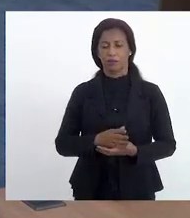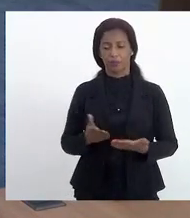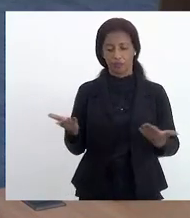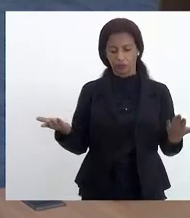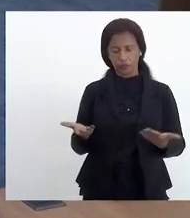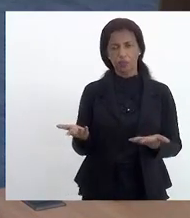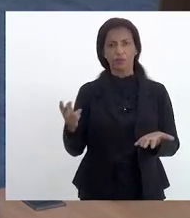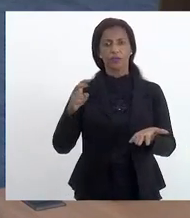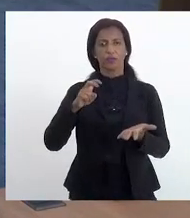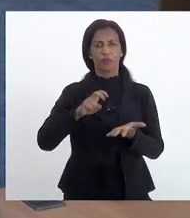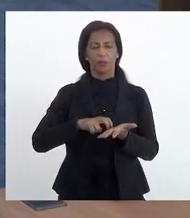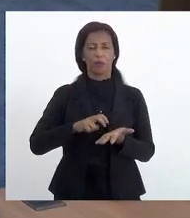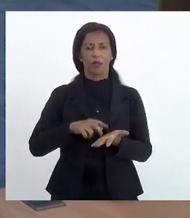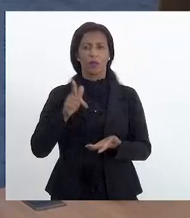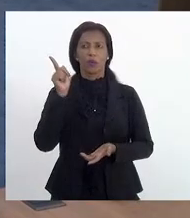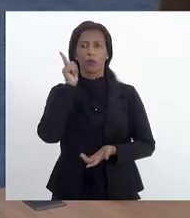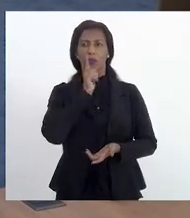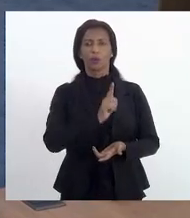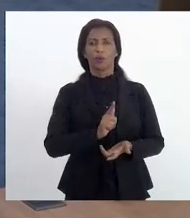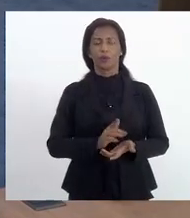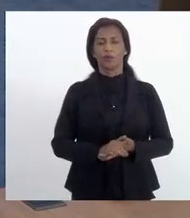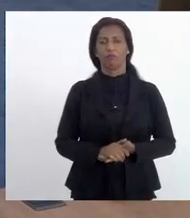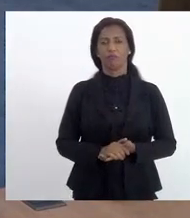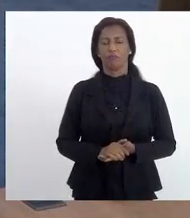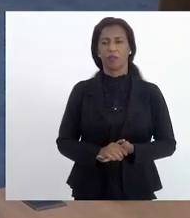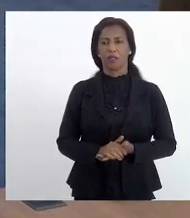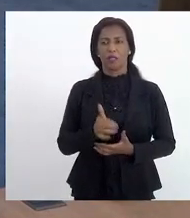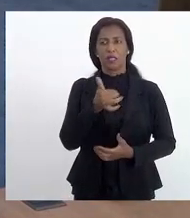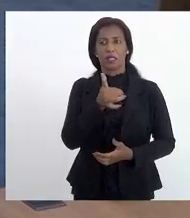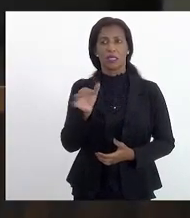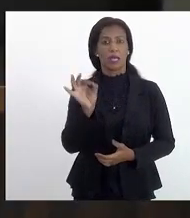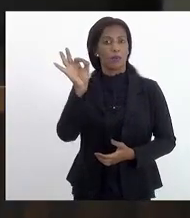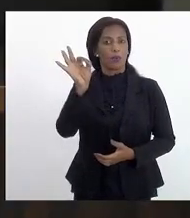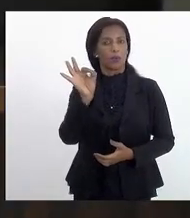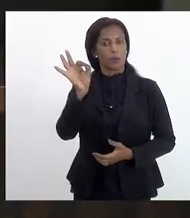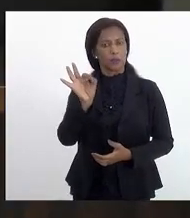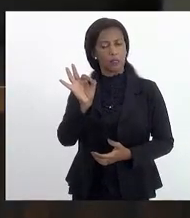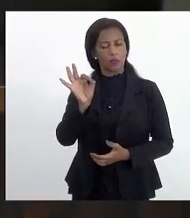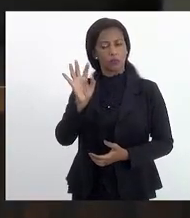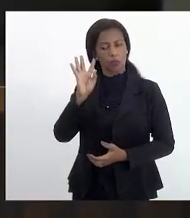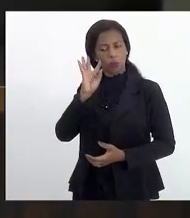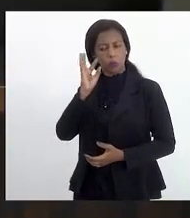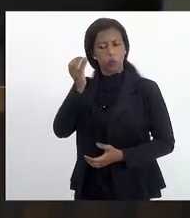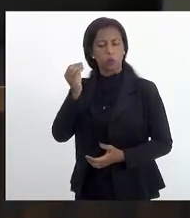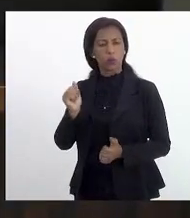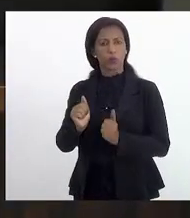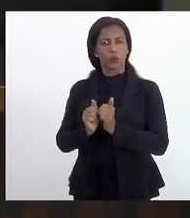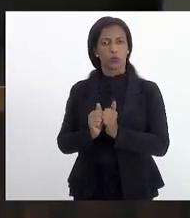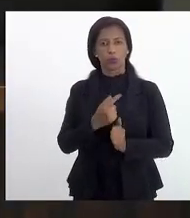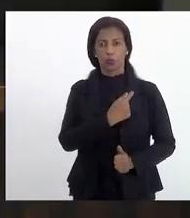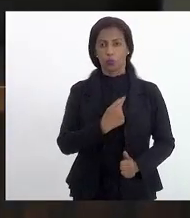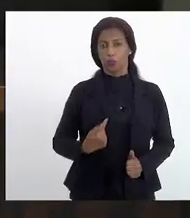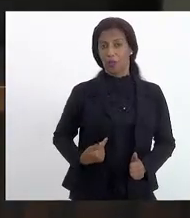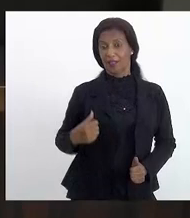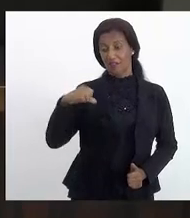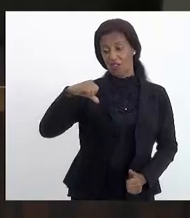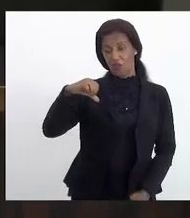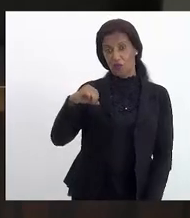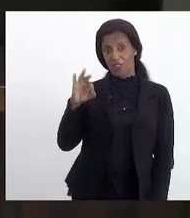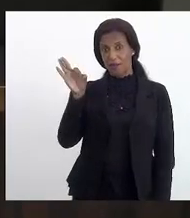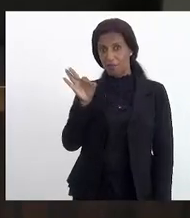Hoje pela manhã eu consegui acertar 100% com o governador. Estava bem encaminhado,